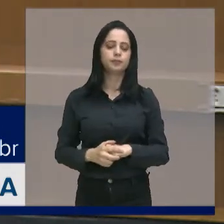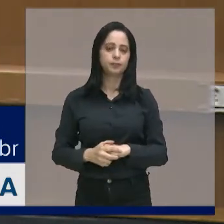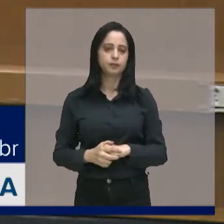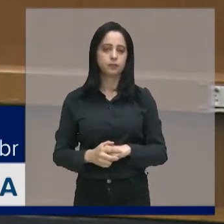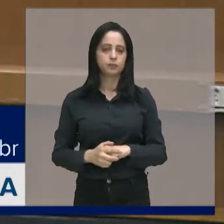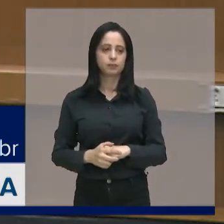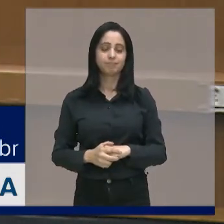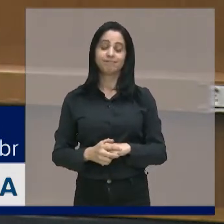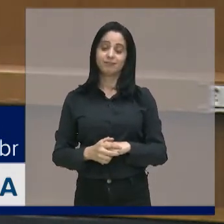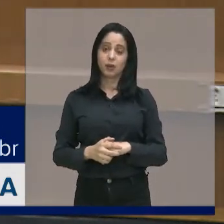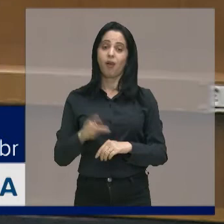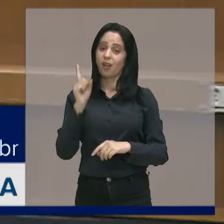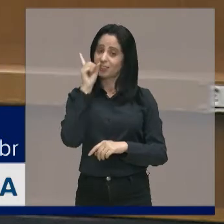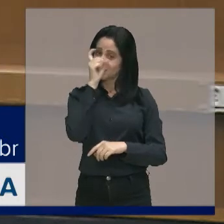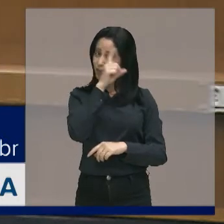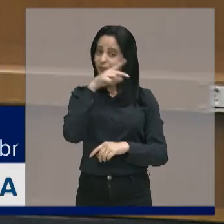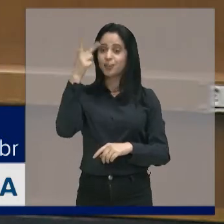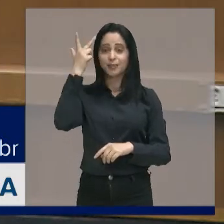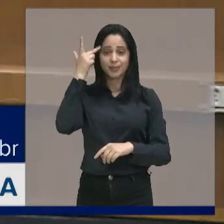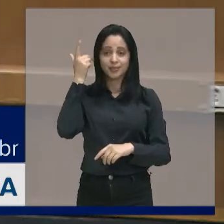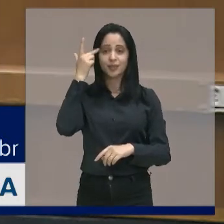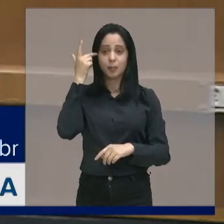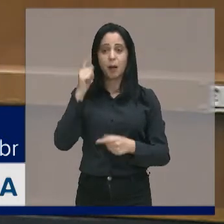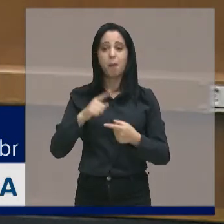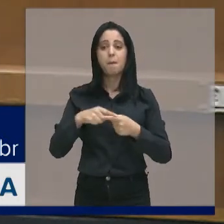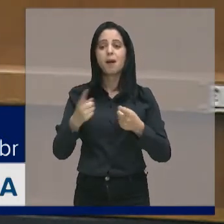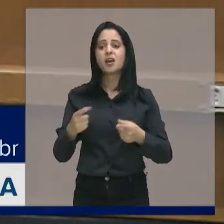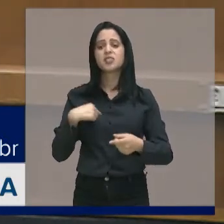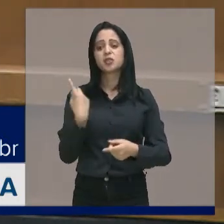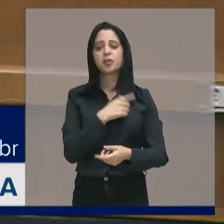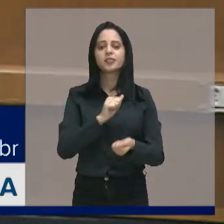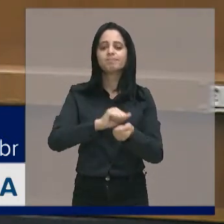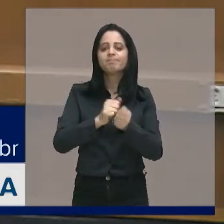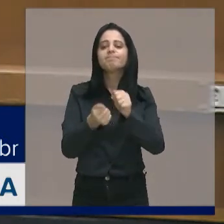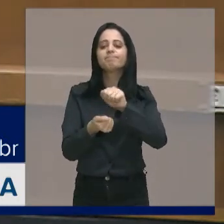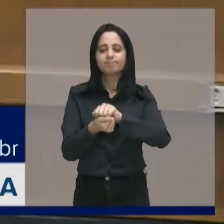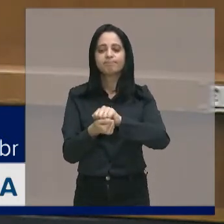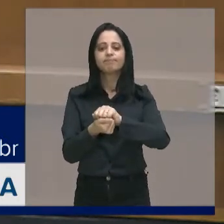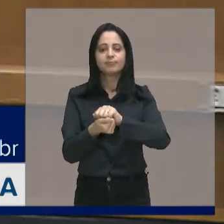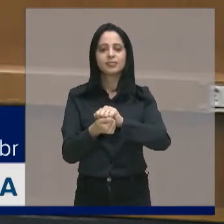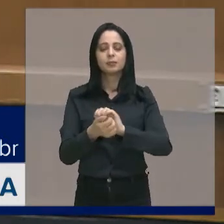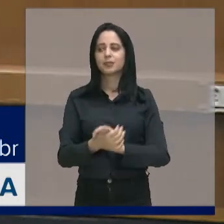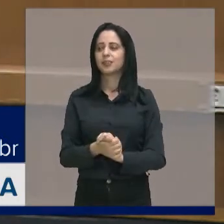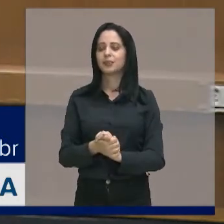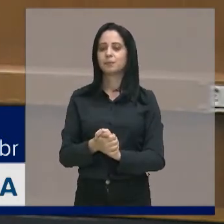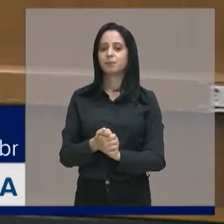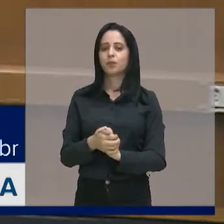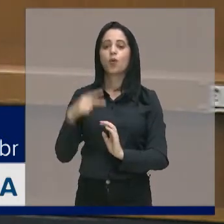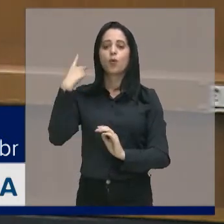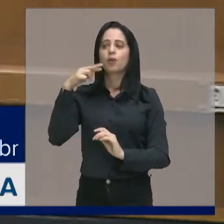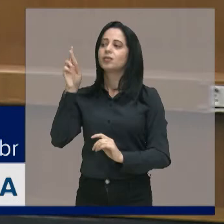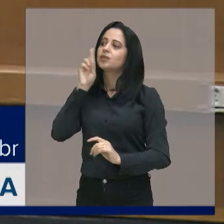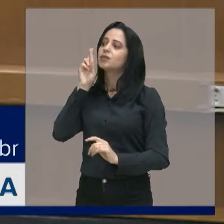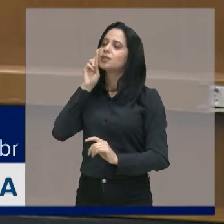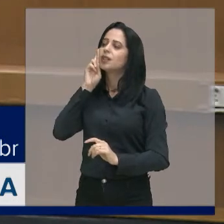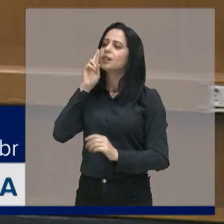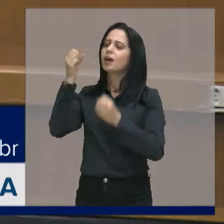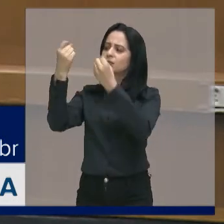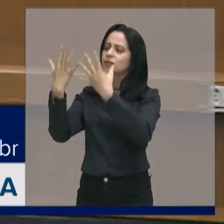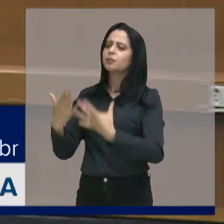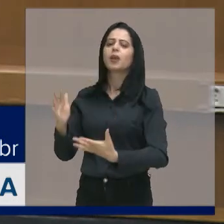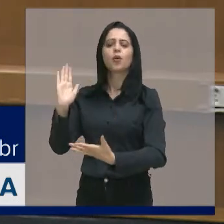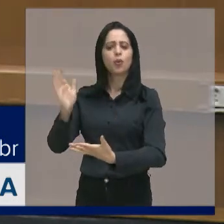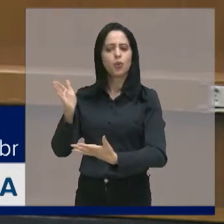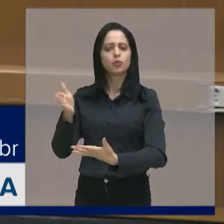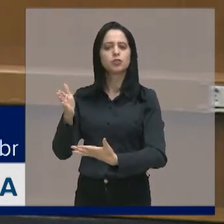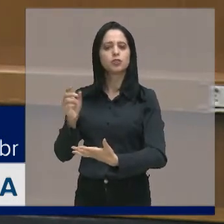nada volta a ser normal, né? A gente vai se adaptando, né, vereador doutor Elton? O vereador Renato falou muito da questão